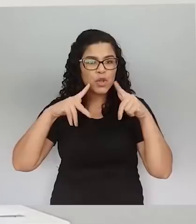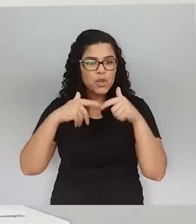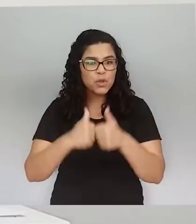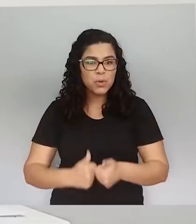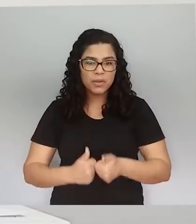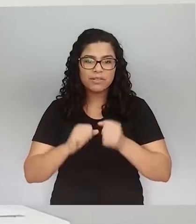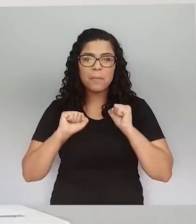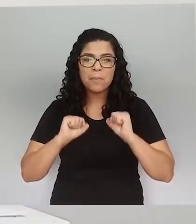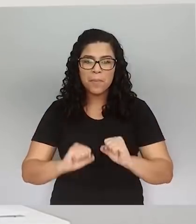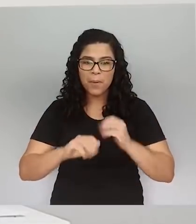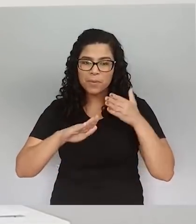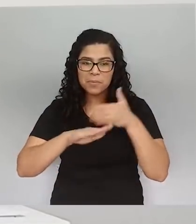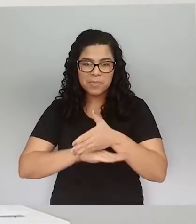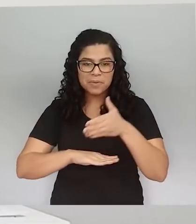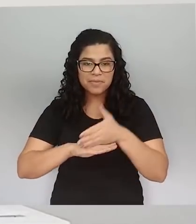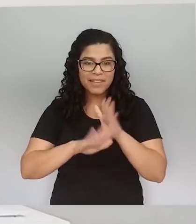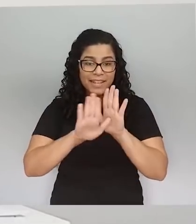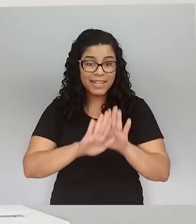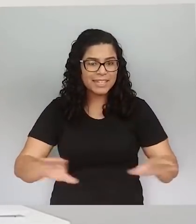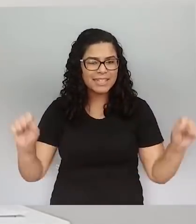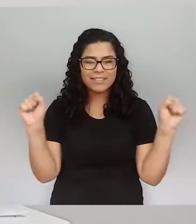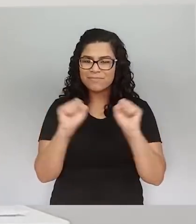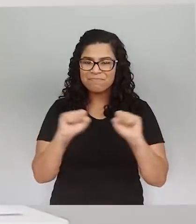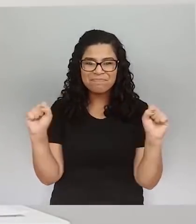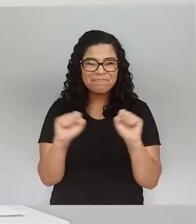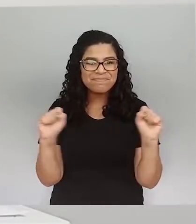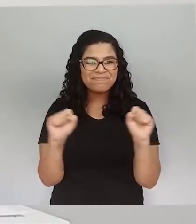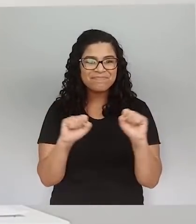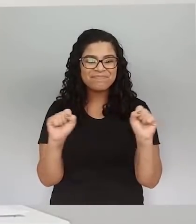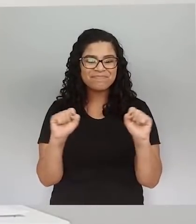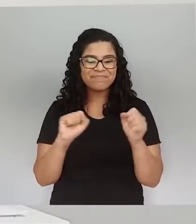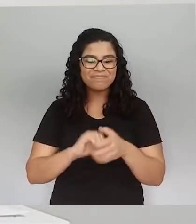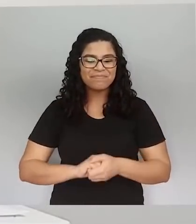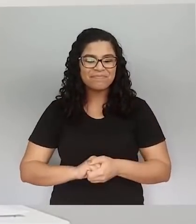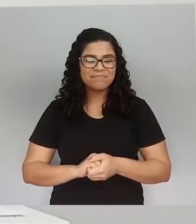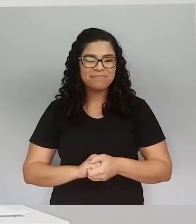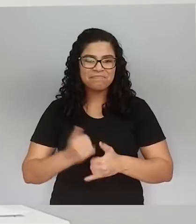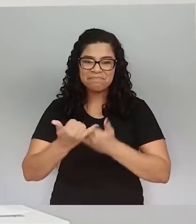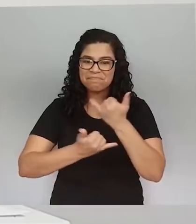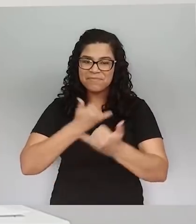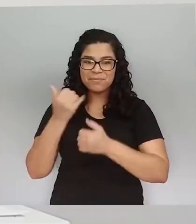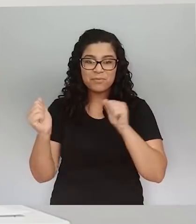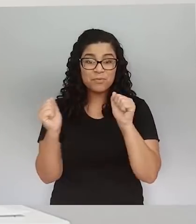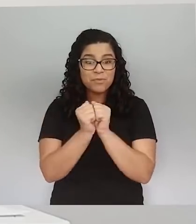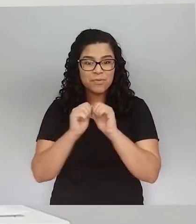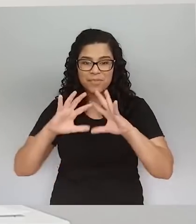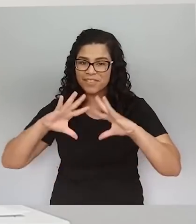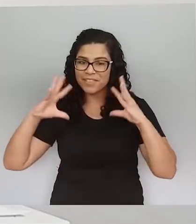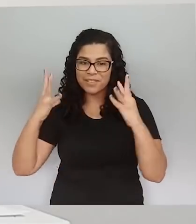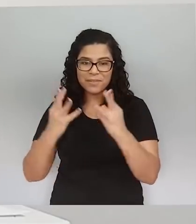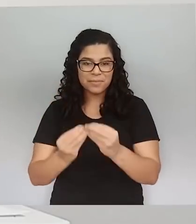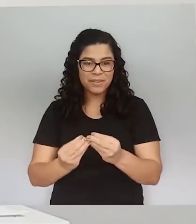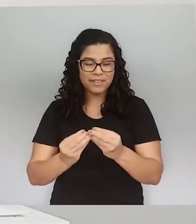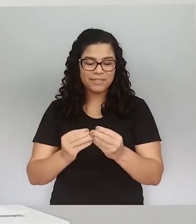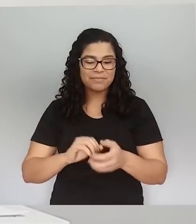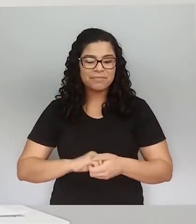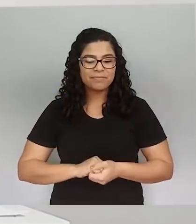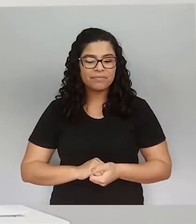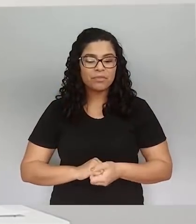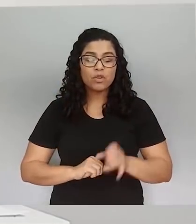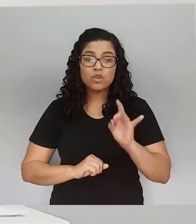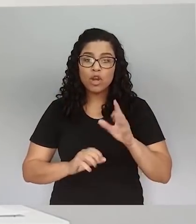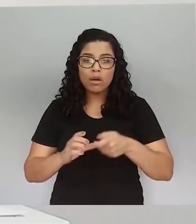Brinquedo confeccionado, gente. Olha só. pegar a bolinha de ping-pong,